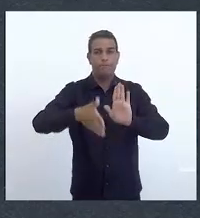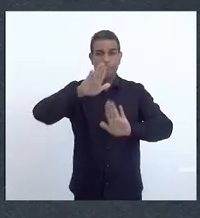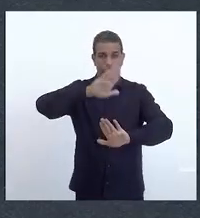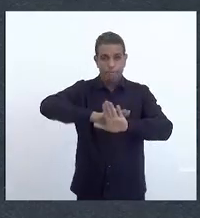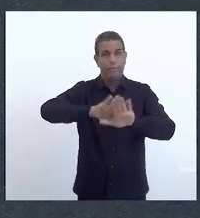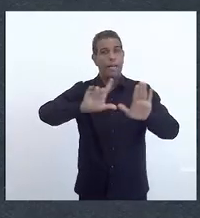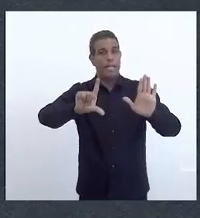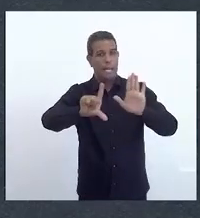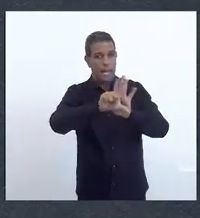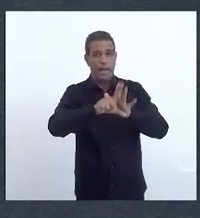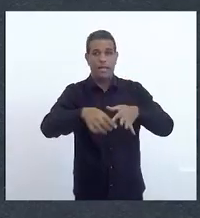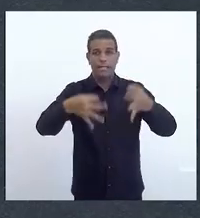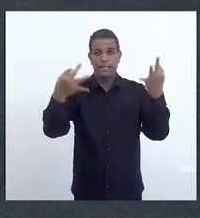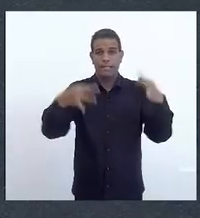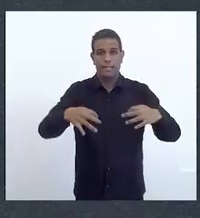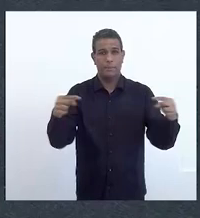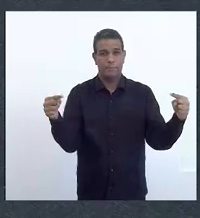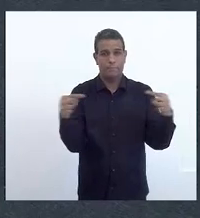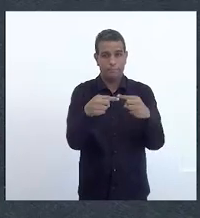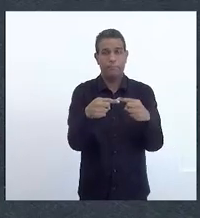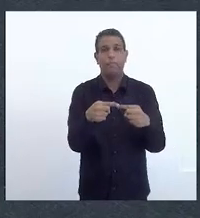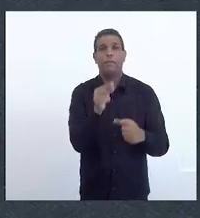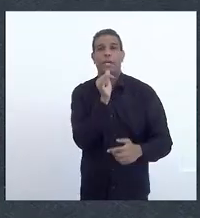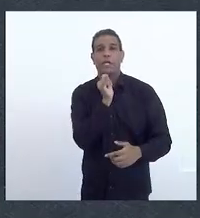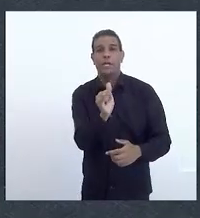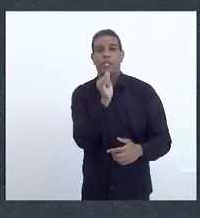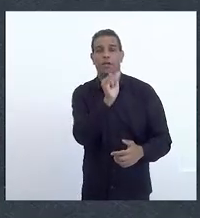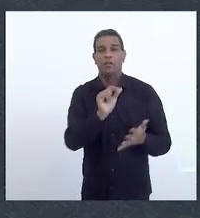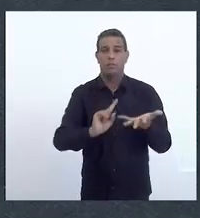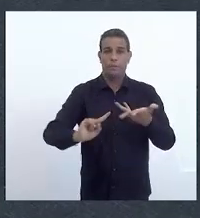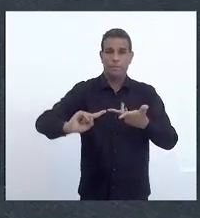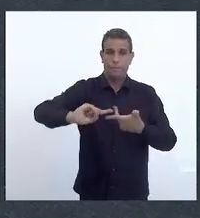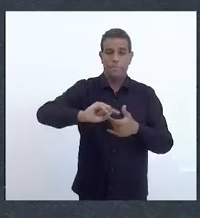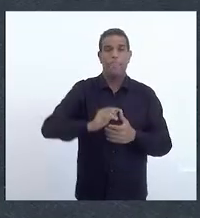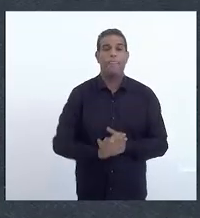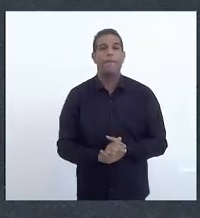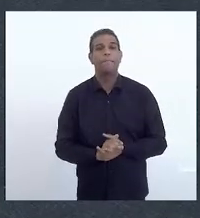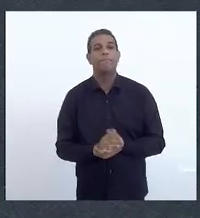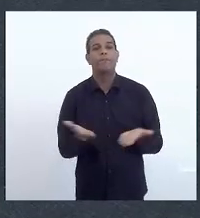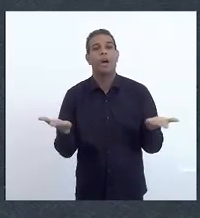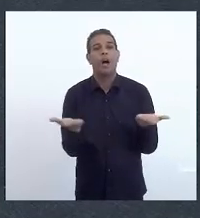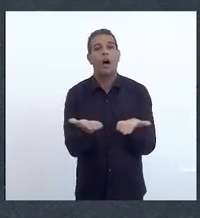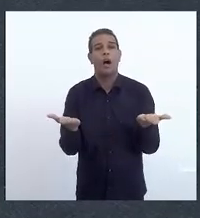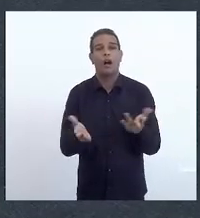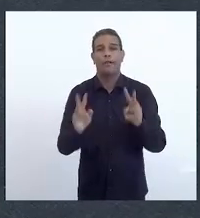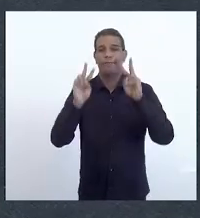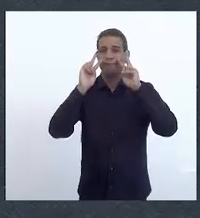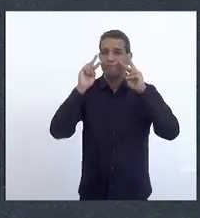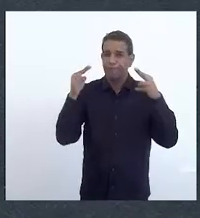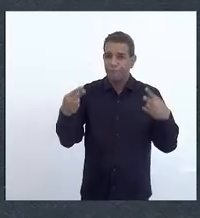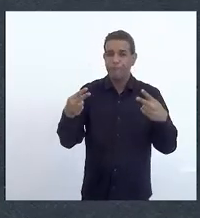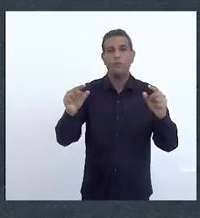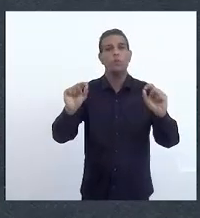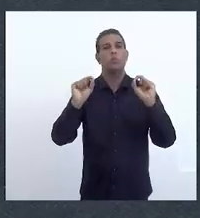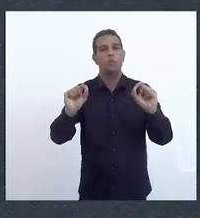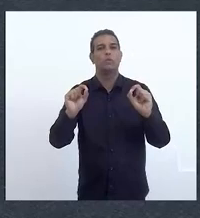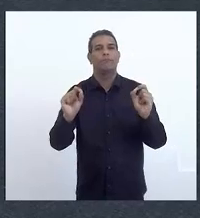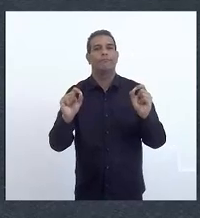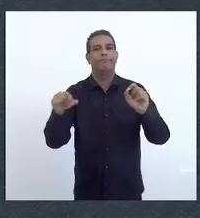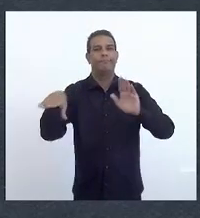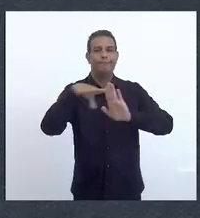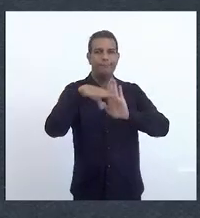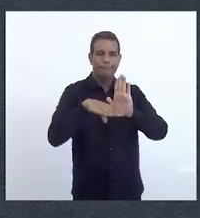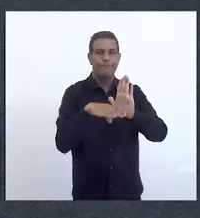existente, que é a da energia fotovoltaica. O parecer original de Vossa Excelência estava tratando